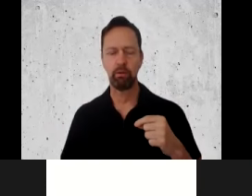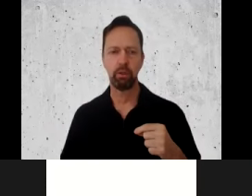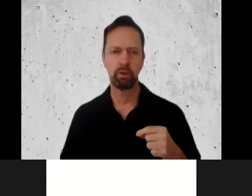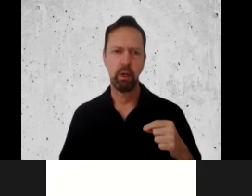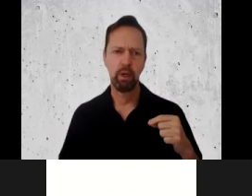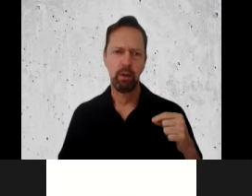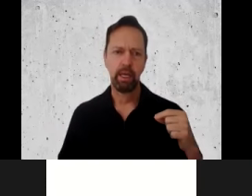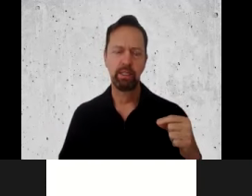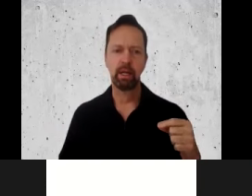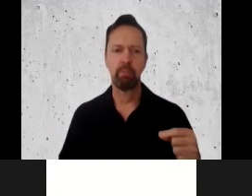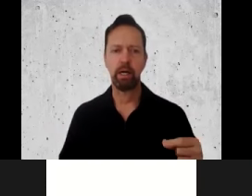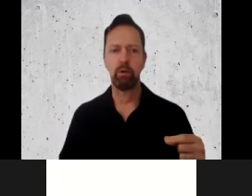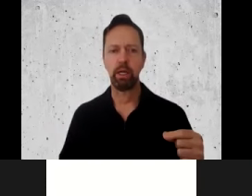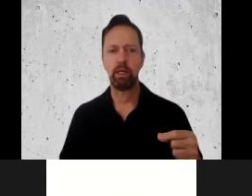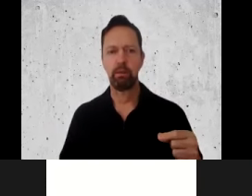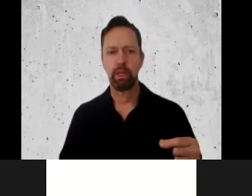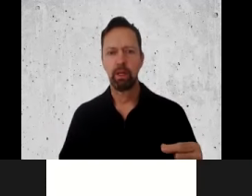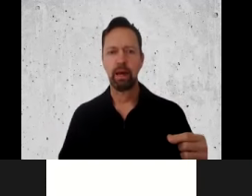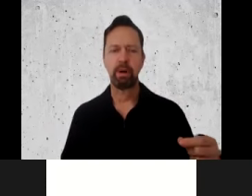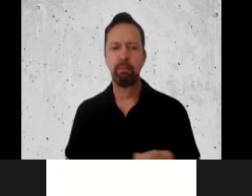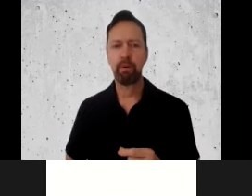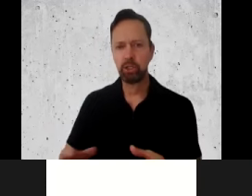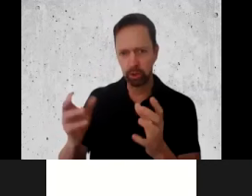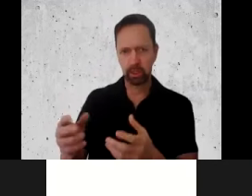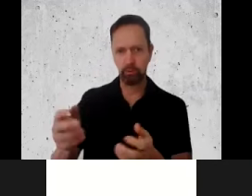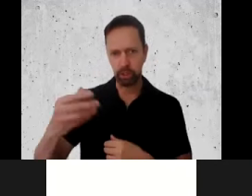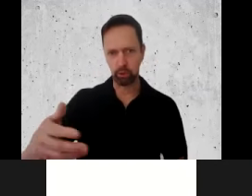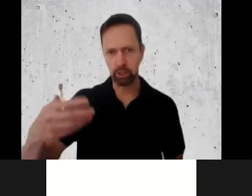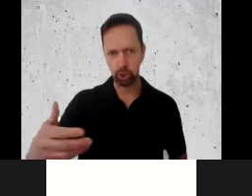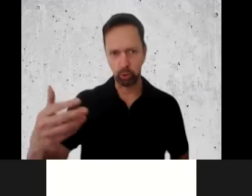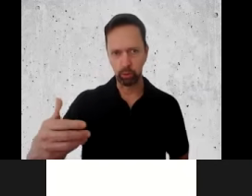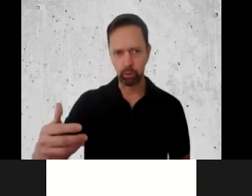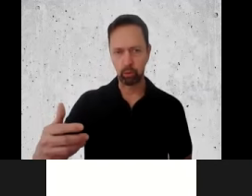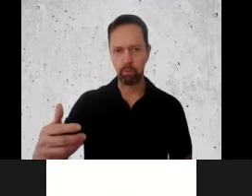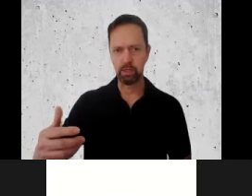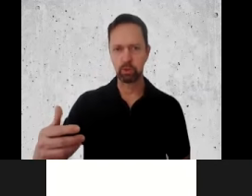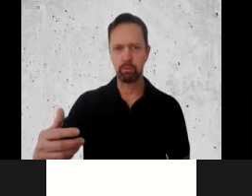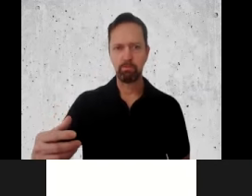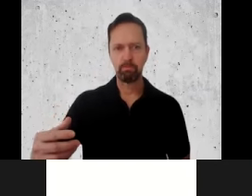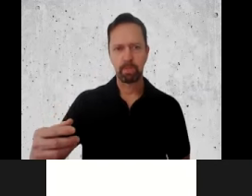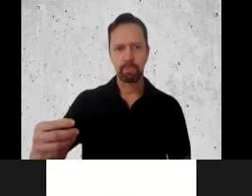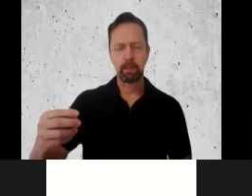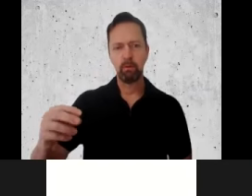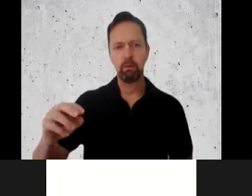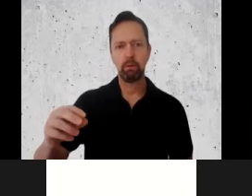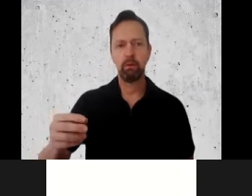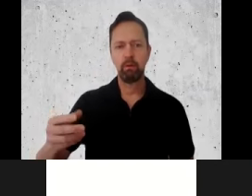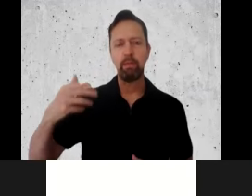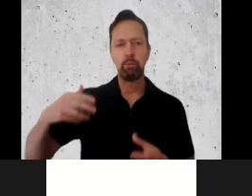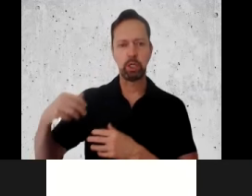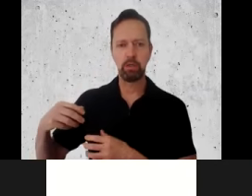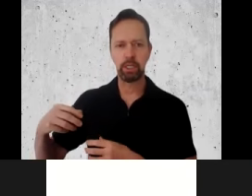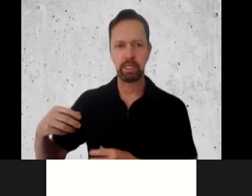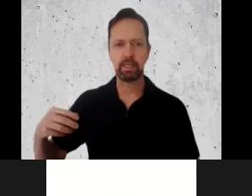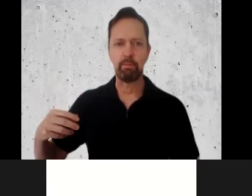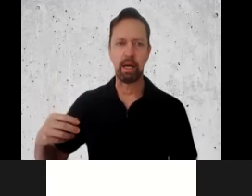trabalho. Como é que eu vejo? Esse trabalho, a parte toda que o Fernando criticou no começo, não